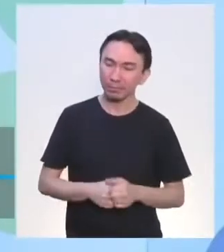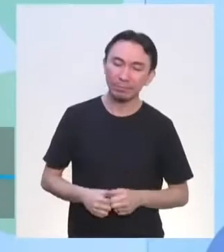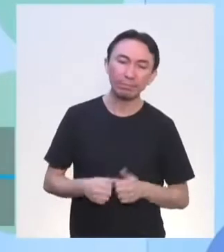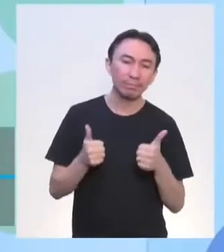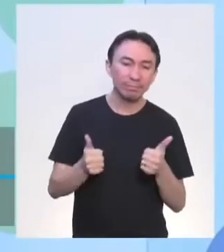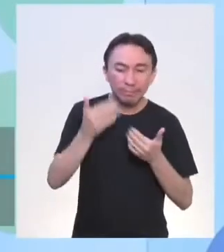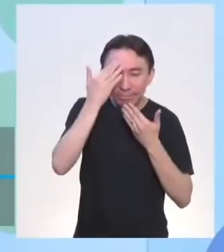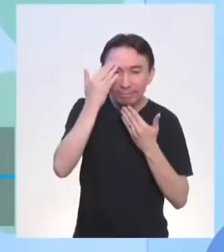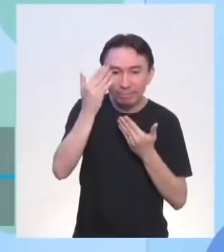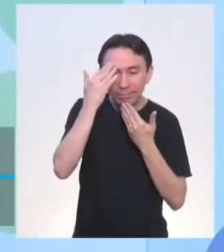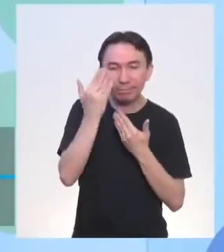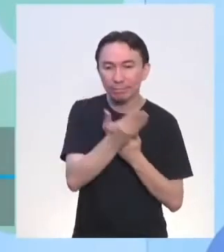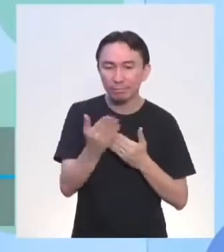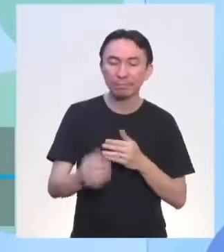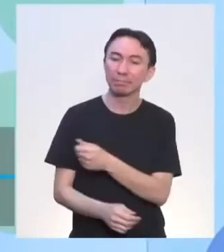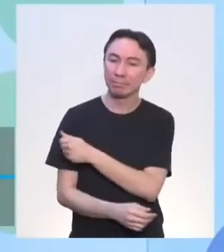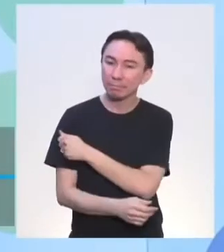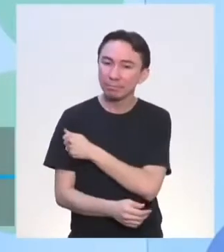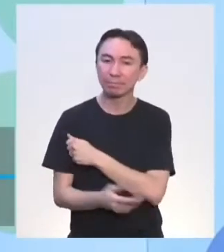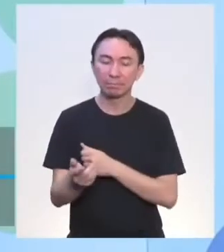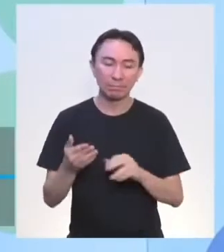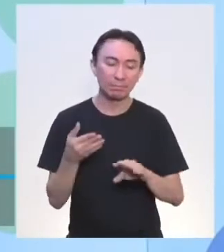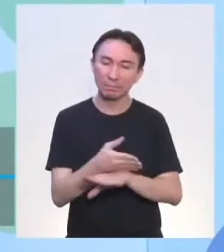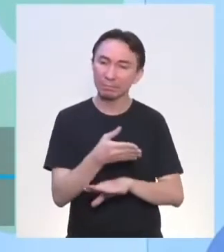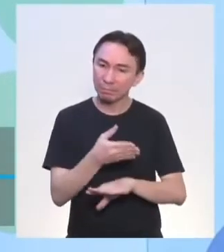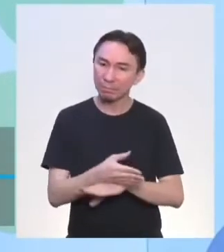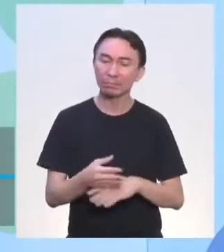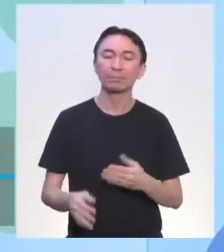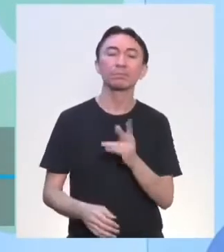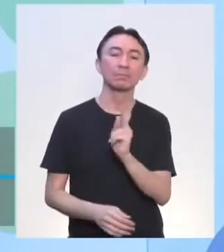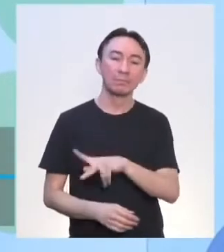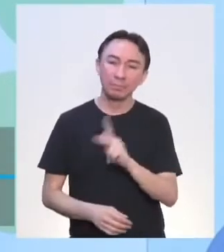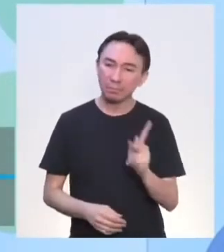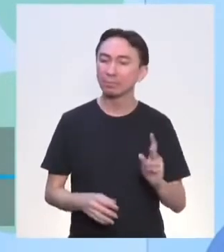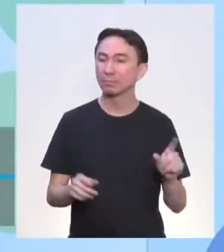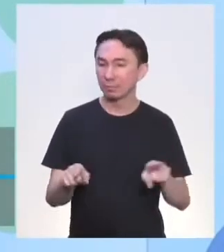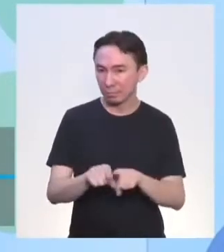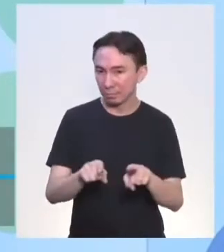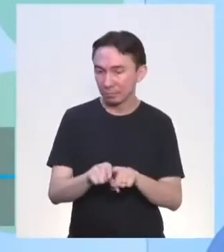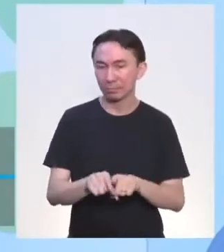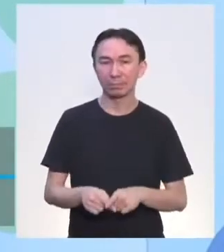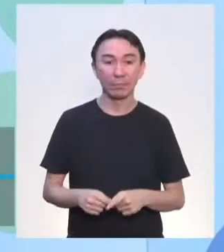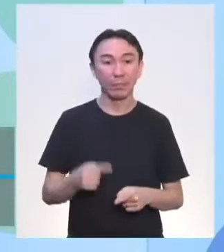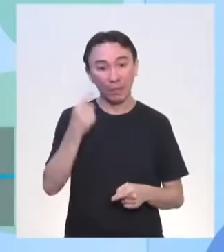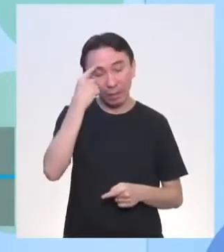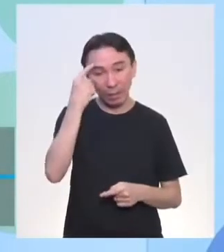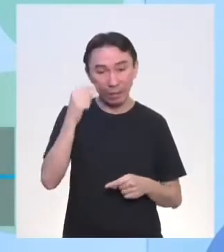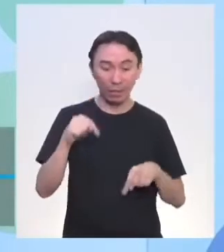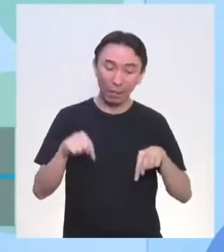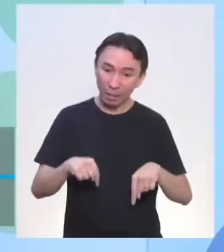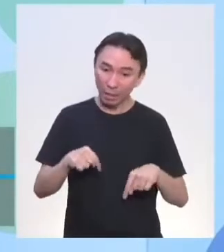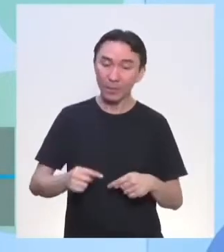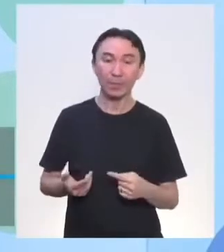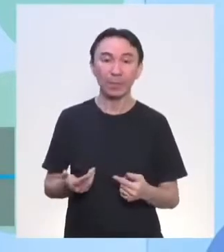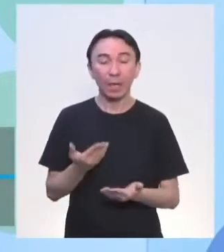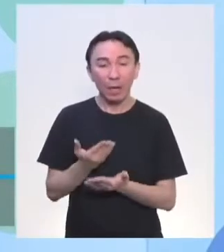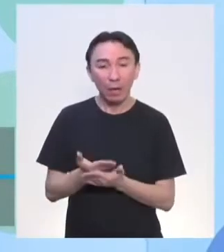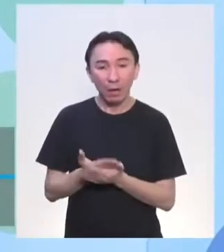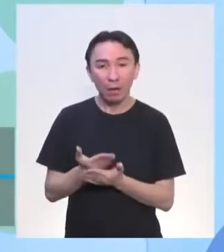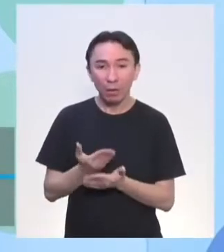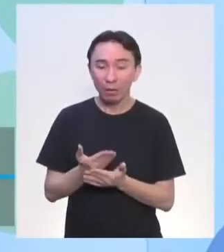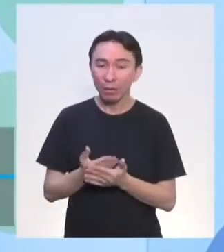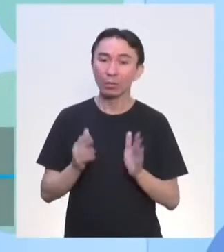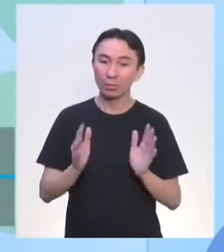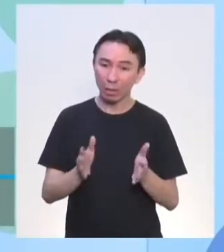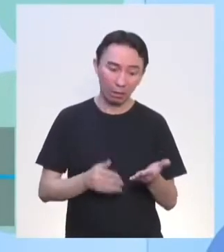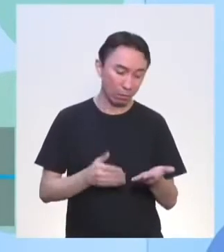Olá, alunos que estão participando da aula hoje, professores. Lembrando que a nossa aula, né, é uma sequência de aulas ali das atividades do